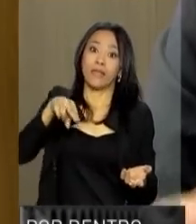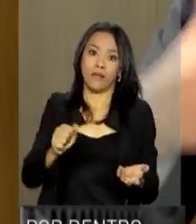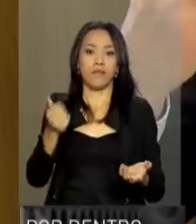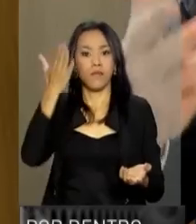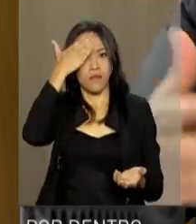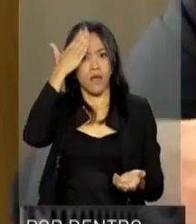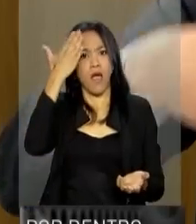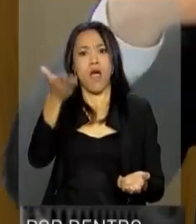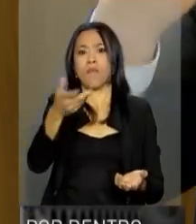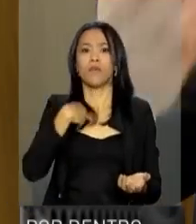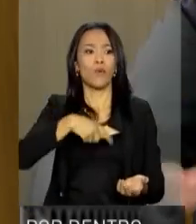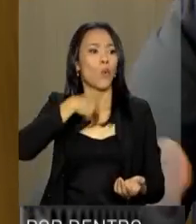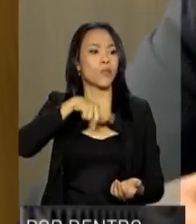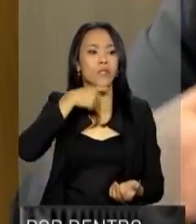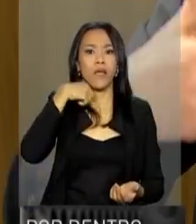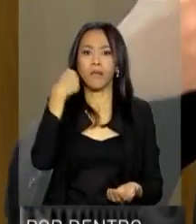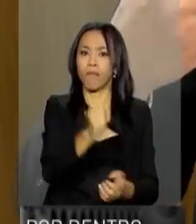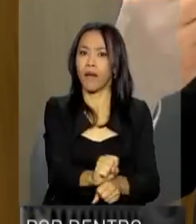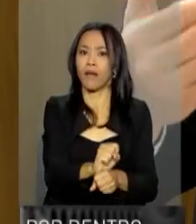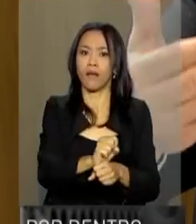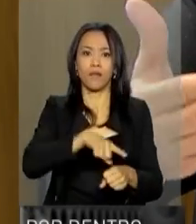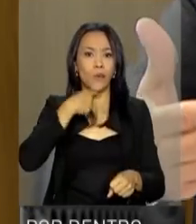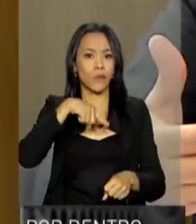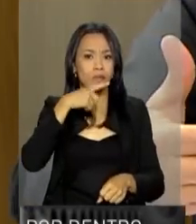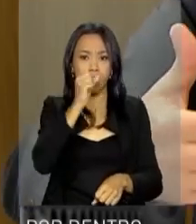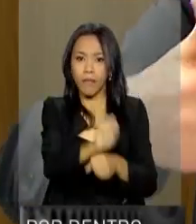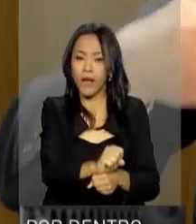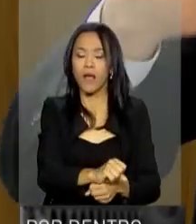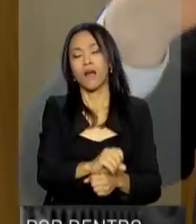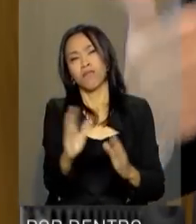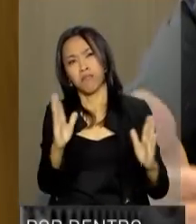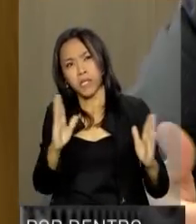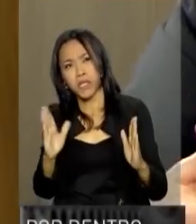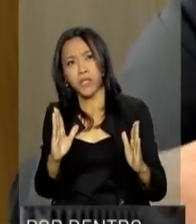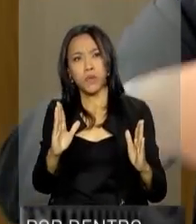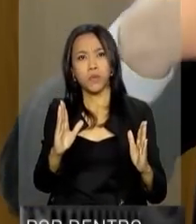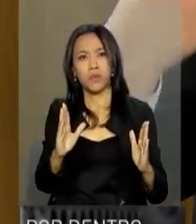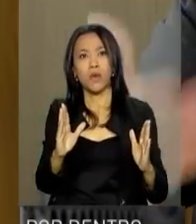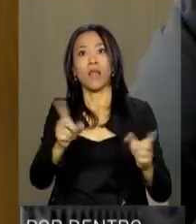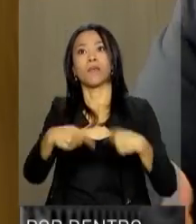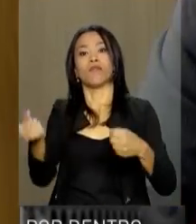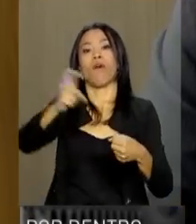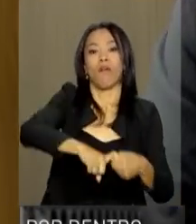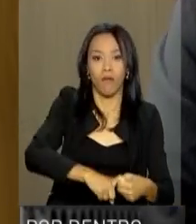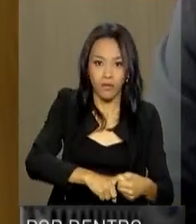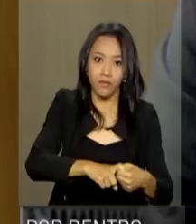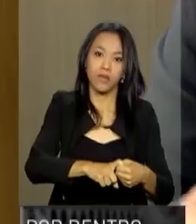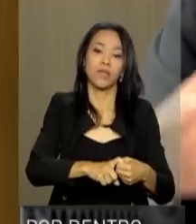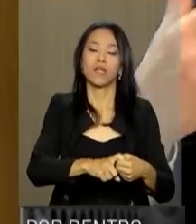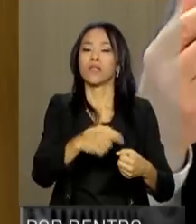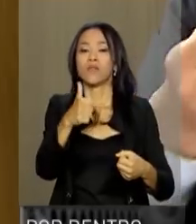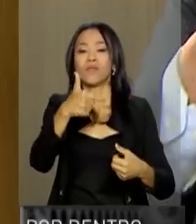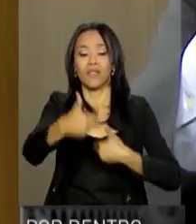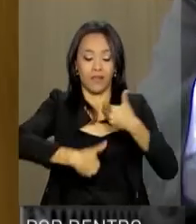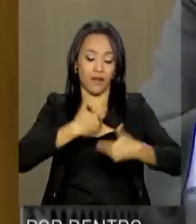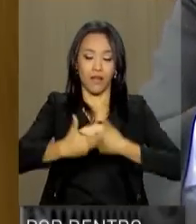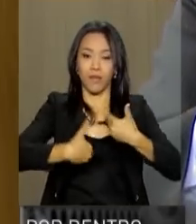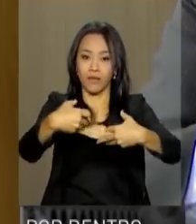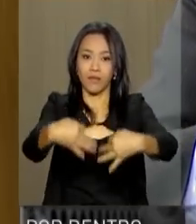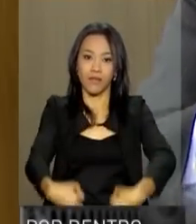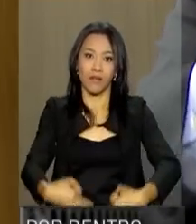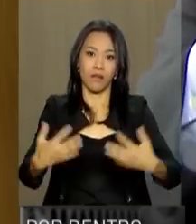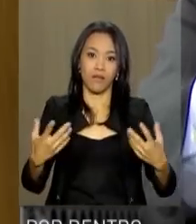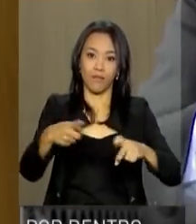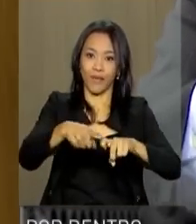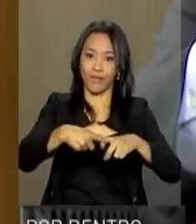não consegue parar recaída às vezes fica em abstinência o período recai não têm tratamento adequado e voltei